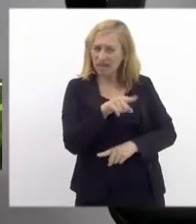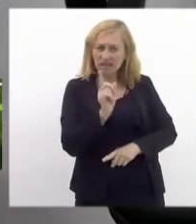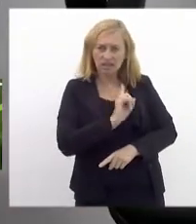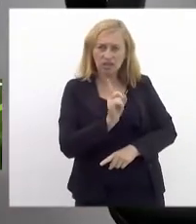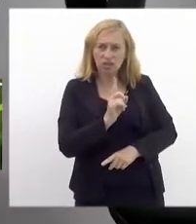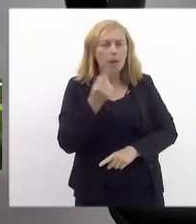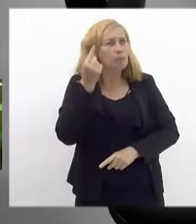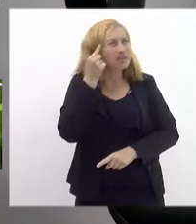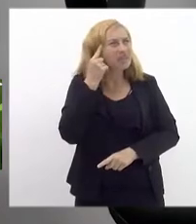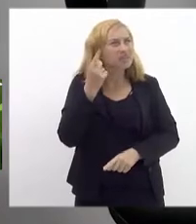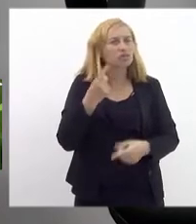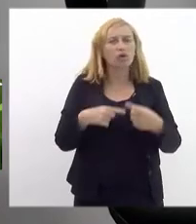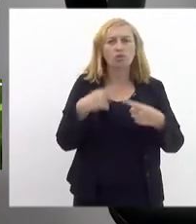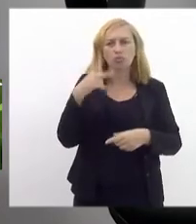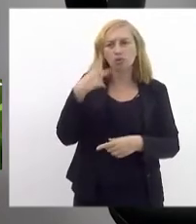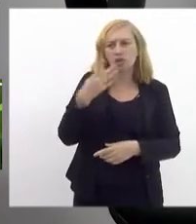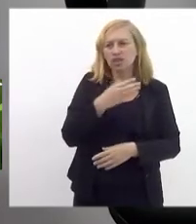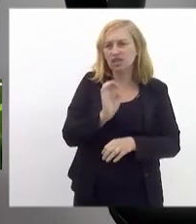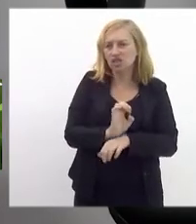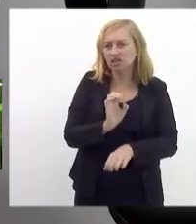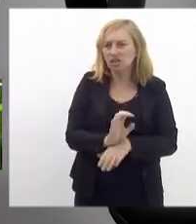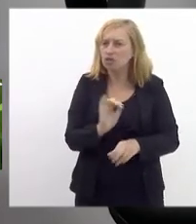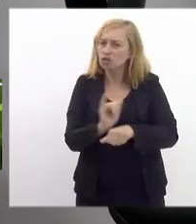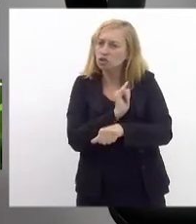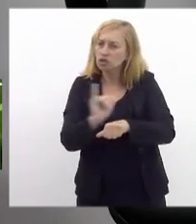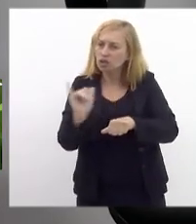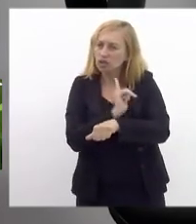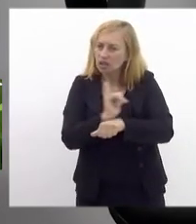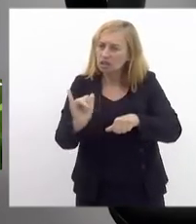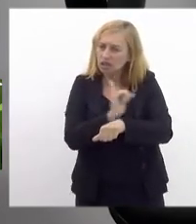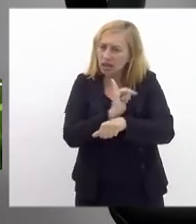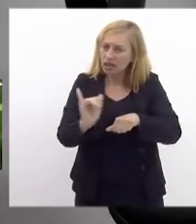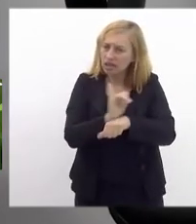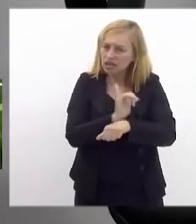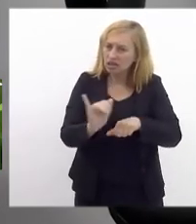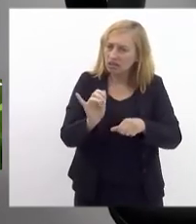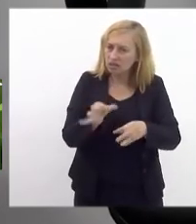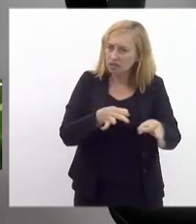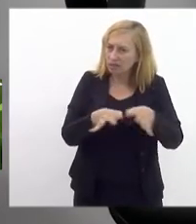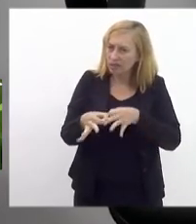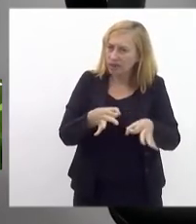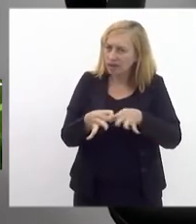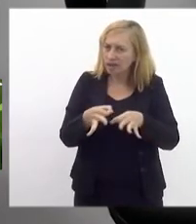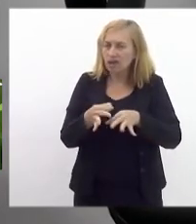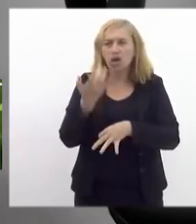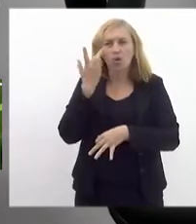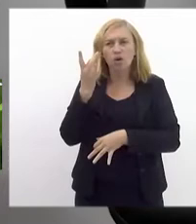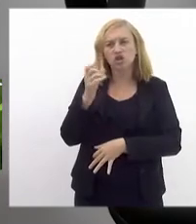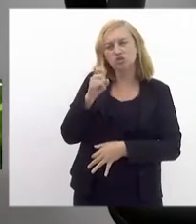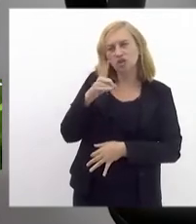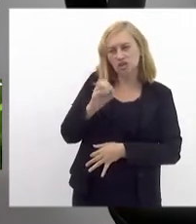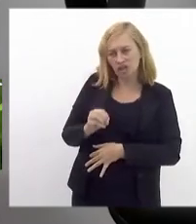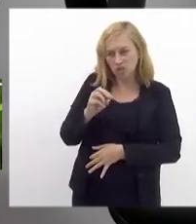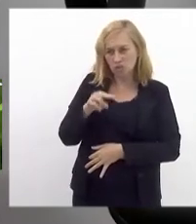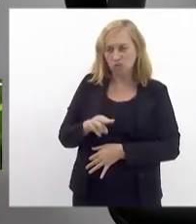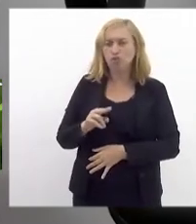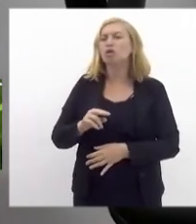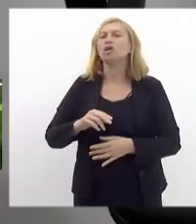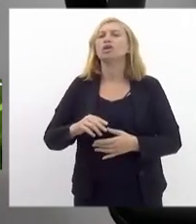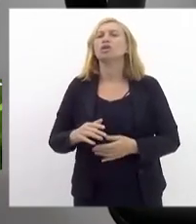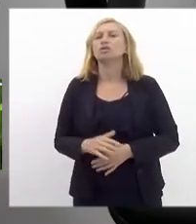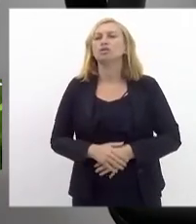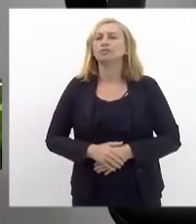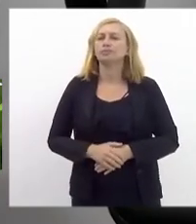uma política estadual, as estratégias de ciência, tecnologia e inovação que vão ser feitas, eu acho que o Celso e o esquema bolado